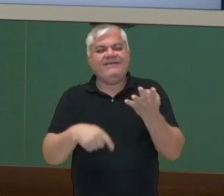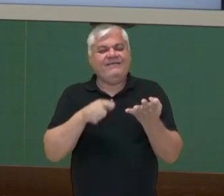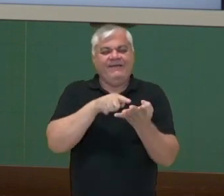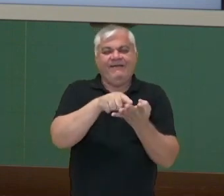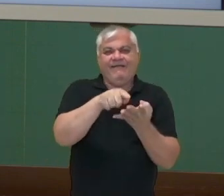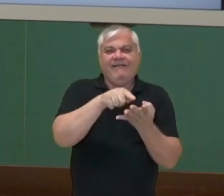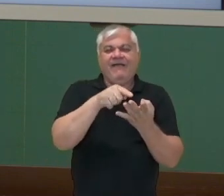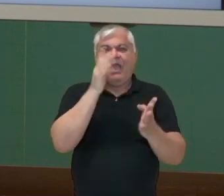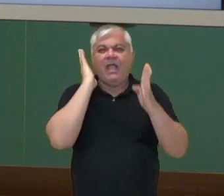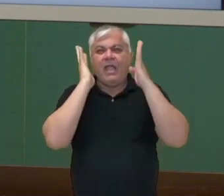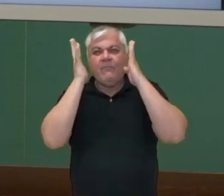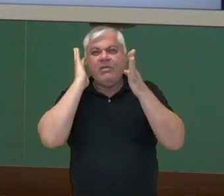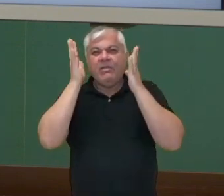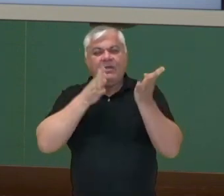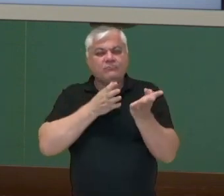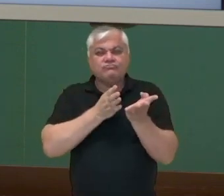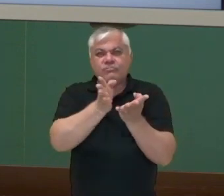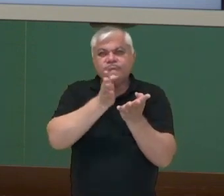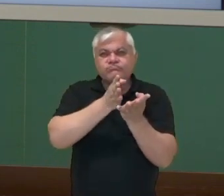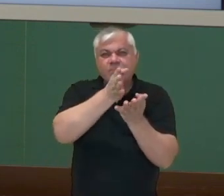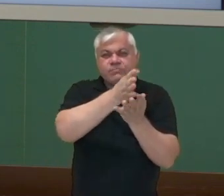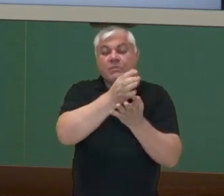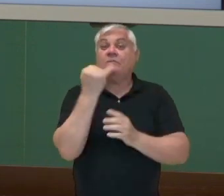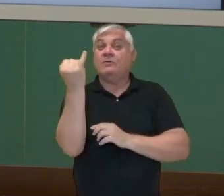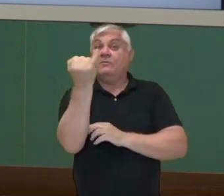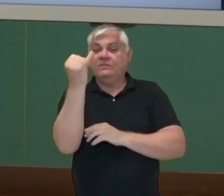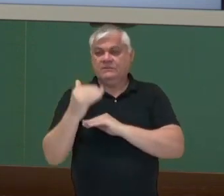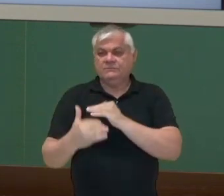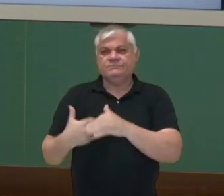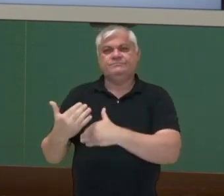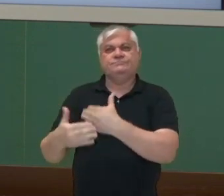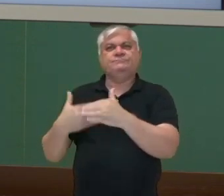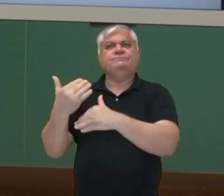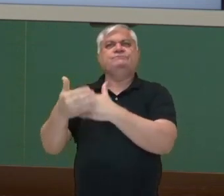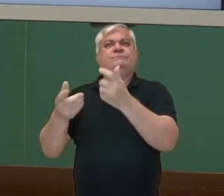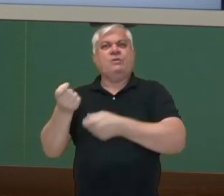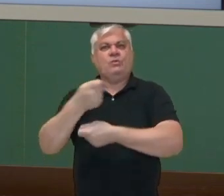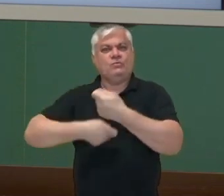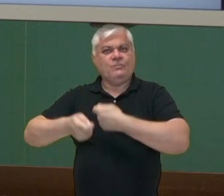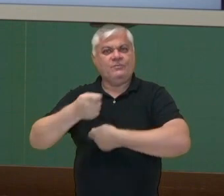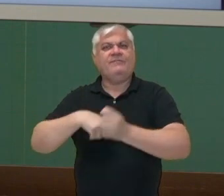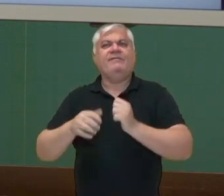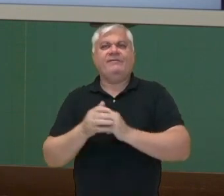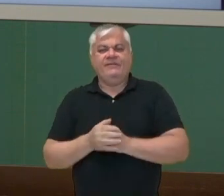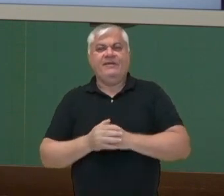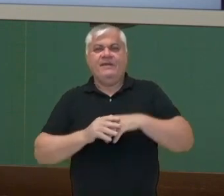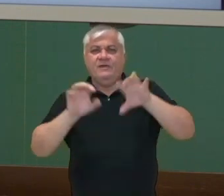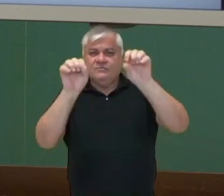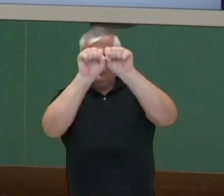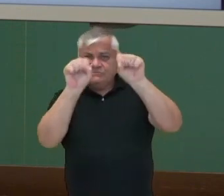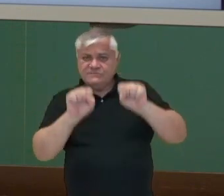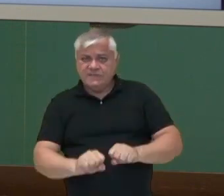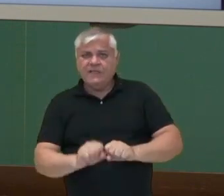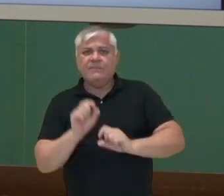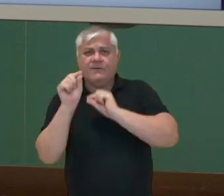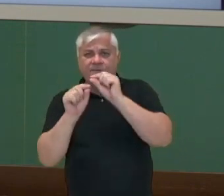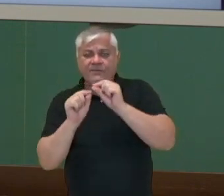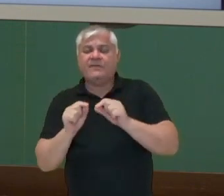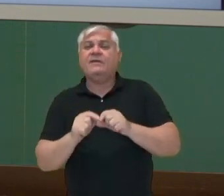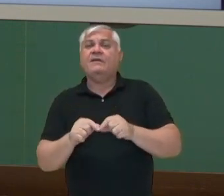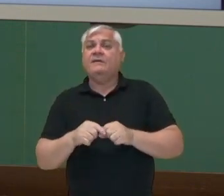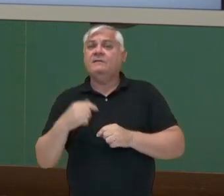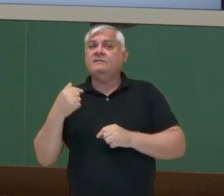região sudeste e são importantíssimos para o desenvolvimento econômico, né? É um sistema ali formado para